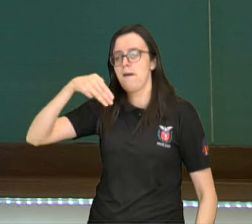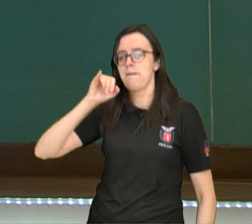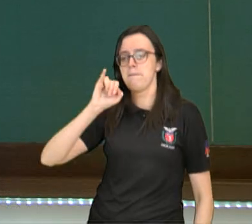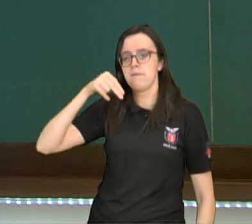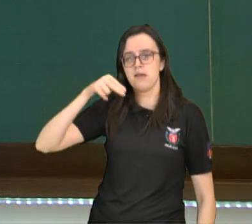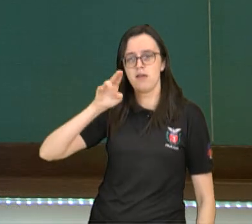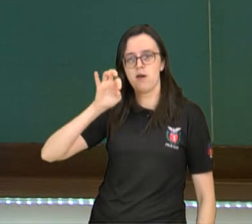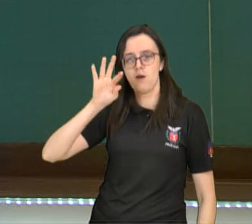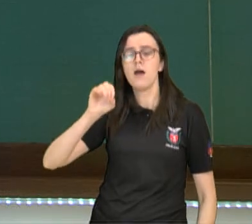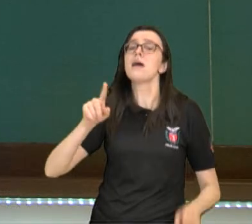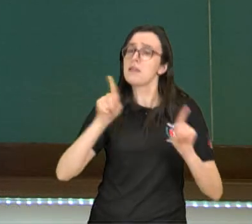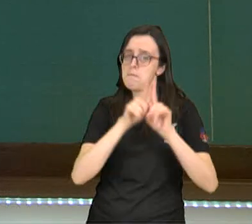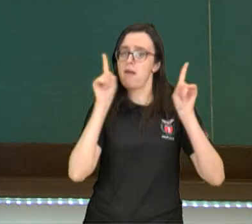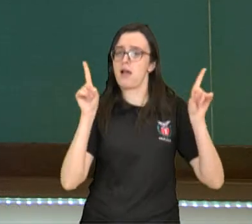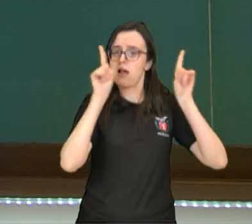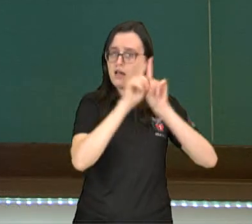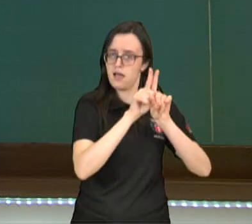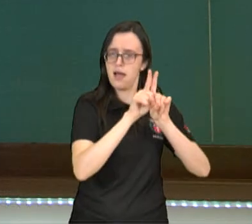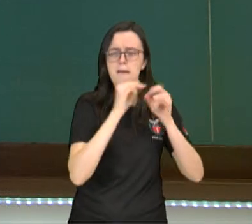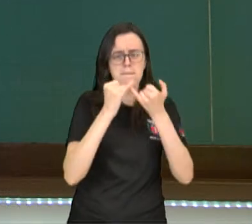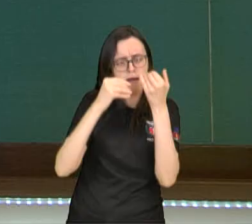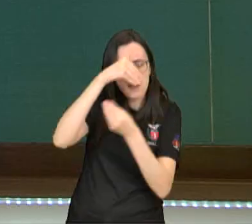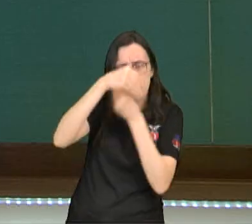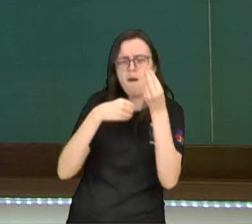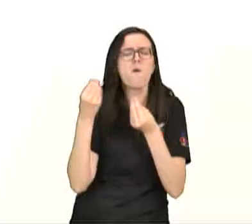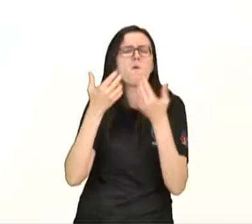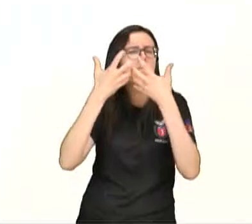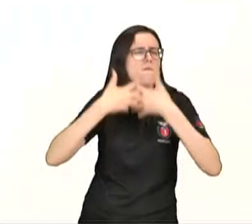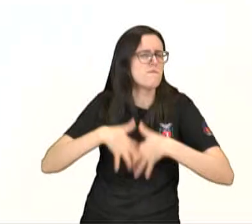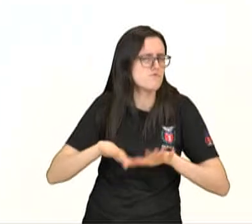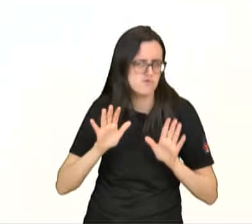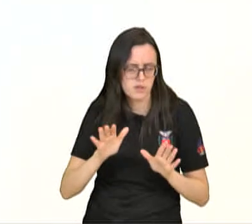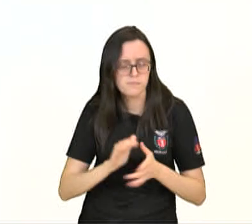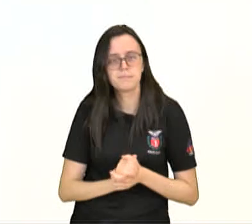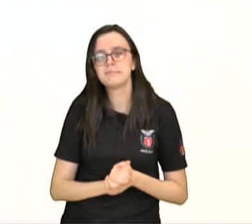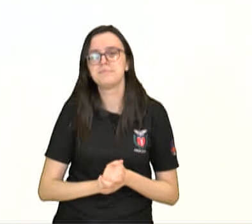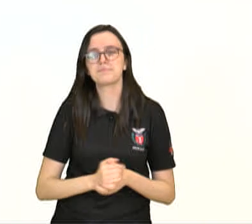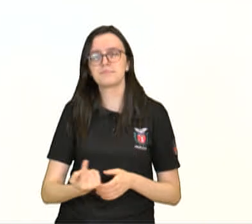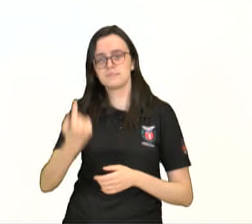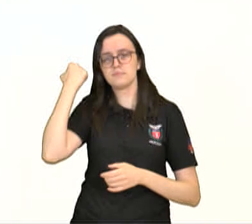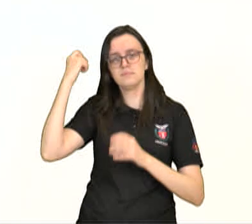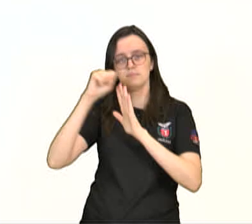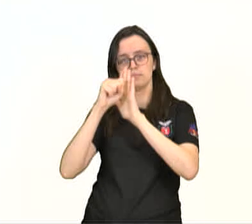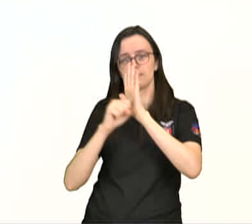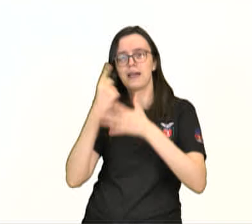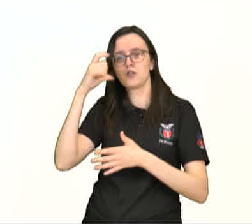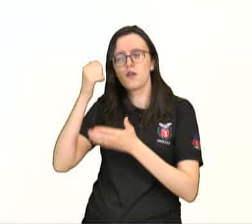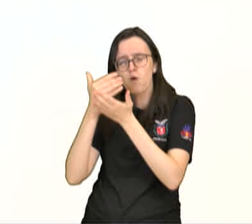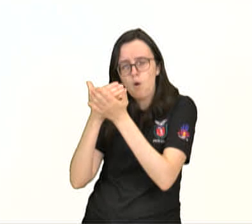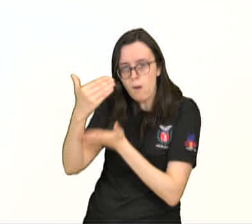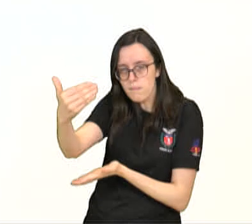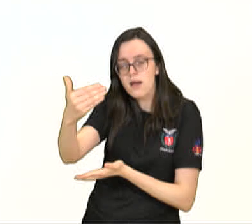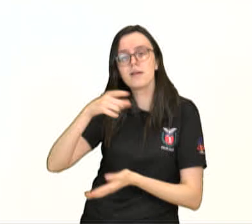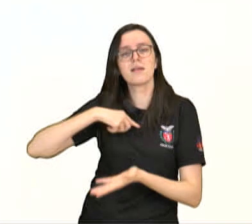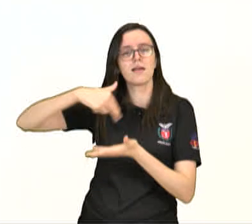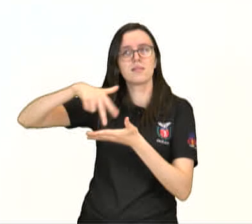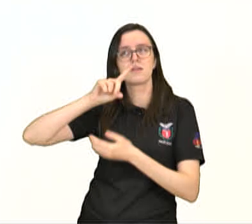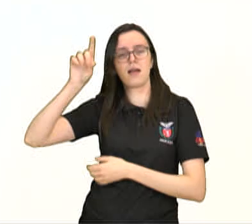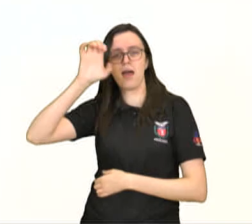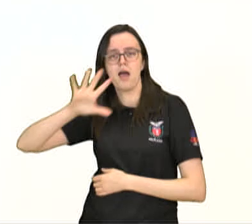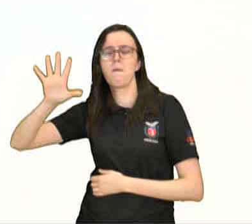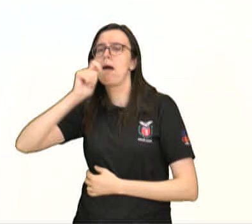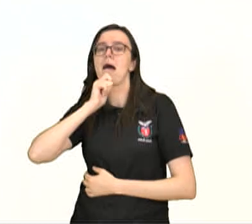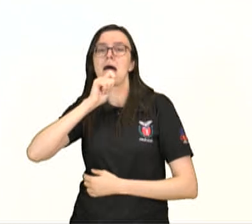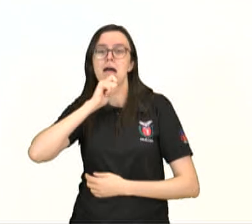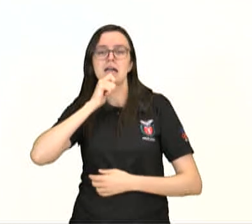ter surgido o merengue também. Como que funcionaria isso? Então, lá no início do século XIX, como as danças europeias não